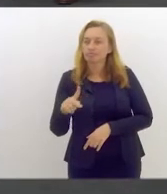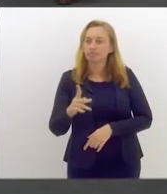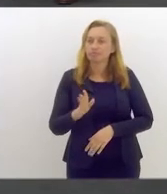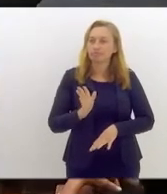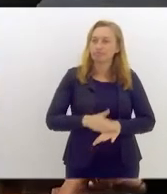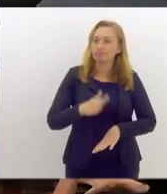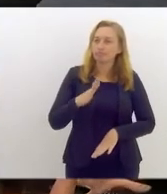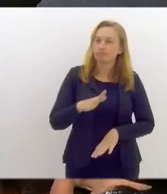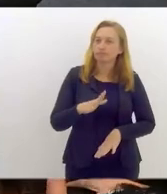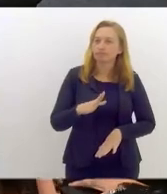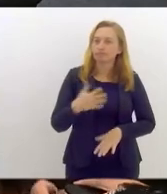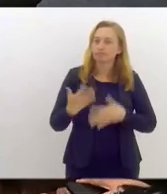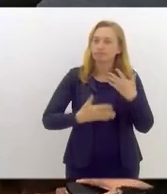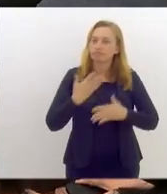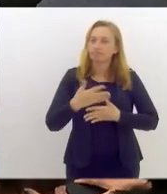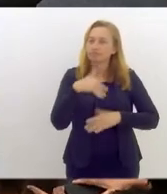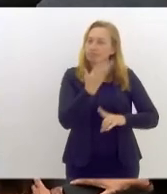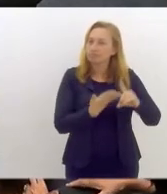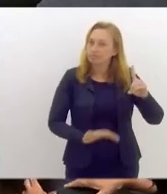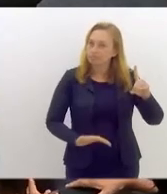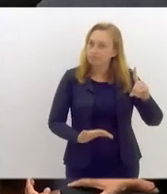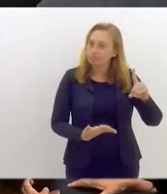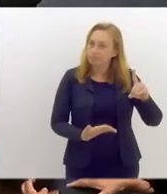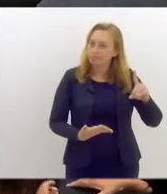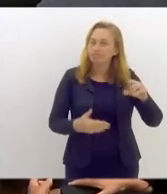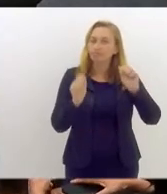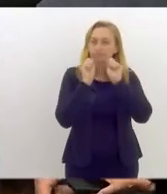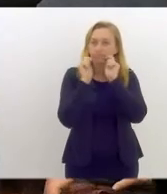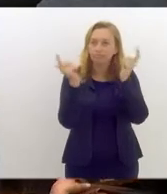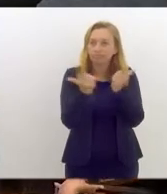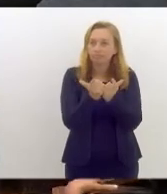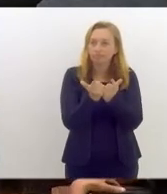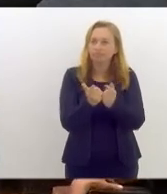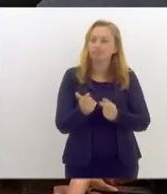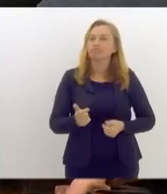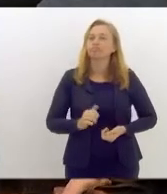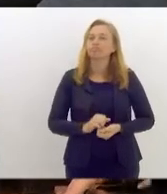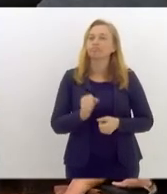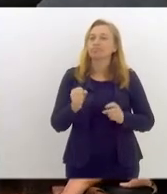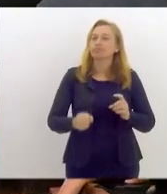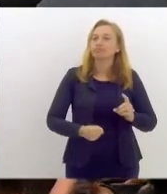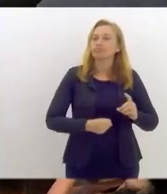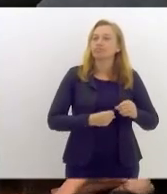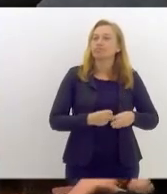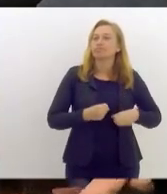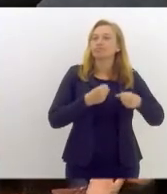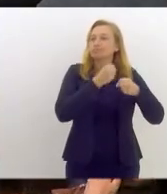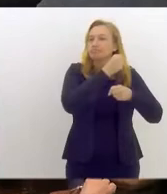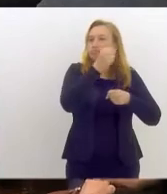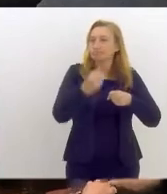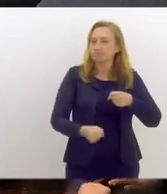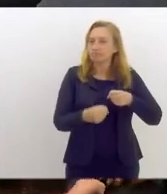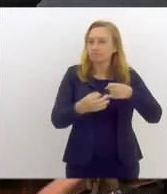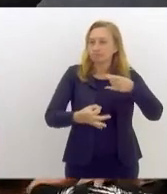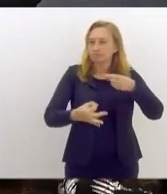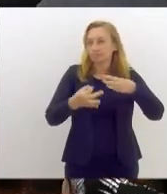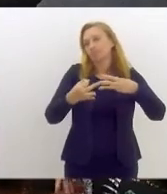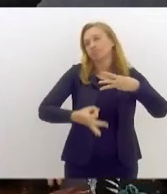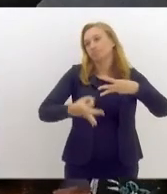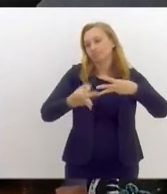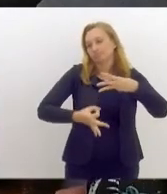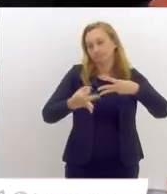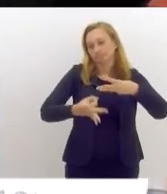ainda mais coroada com a homenagem que essa Assembleia Legislativa presta ao poder judiciário e presta ao poder